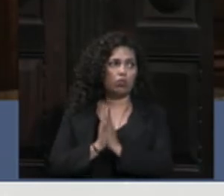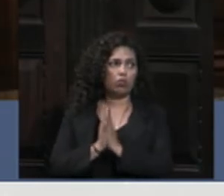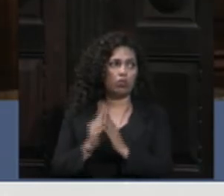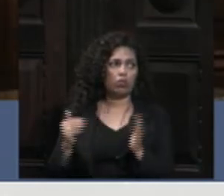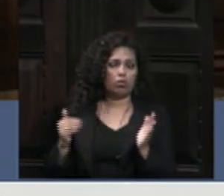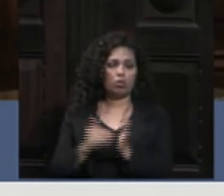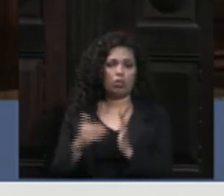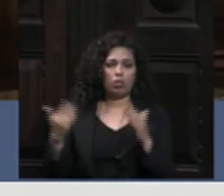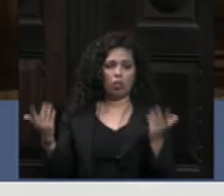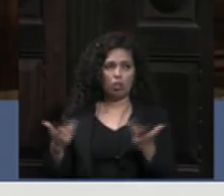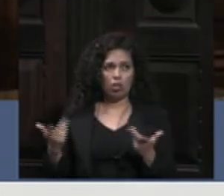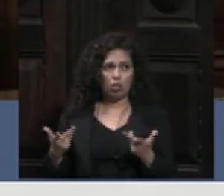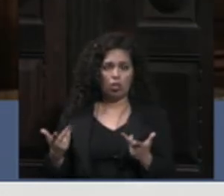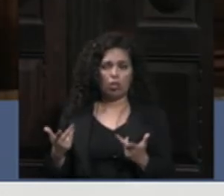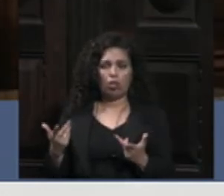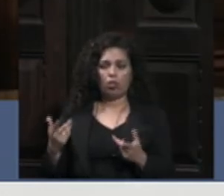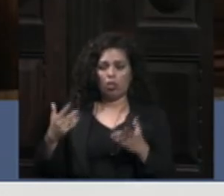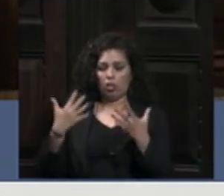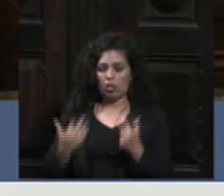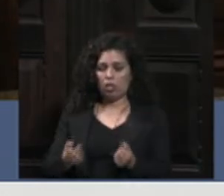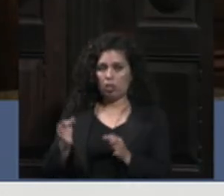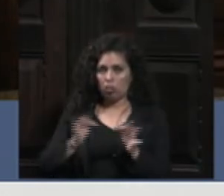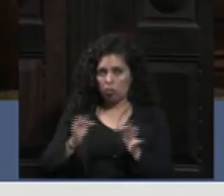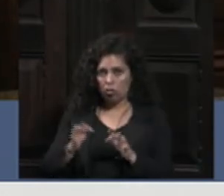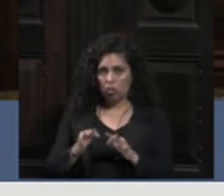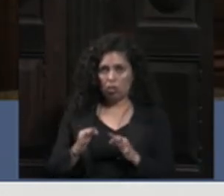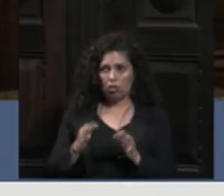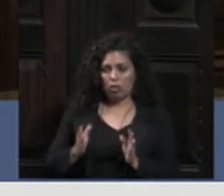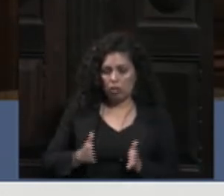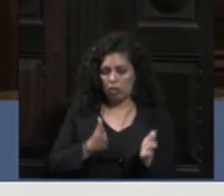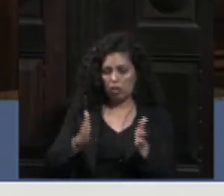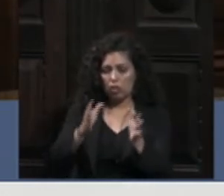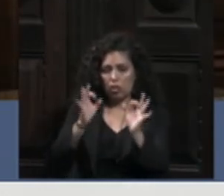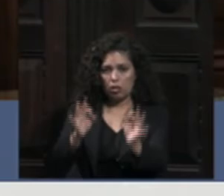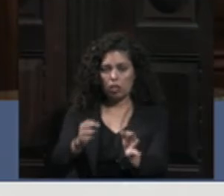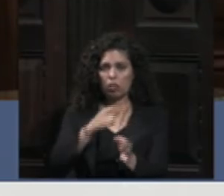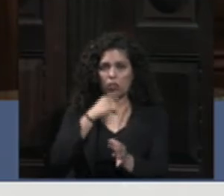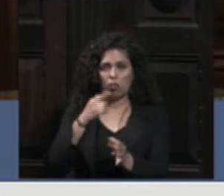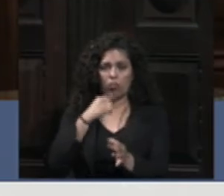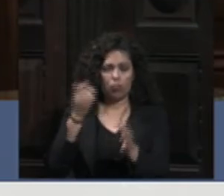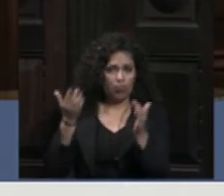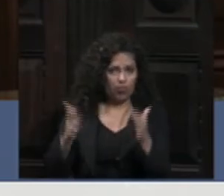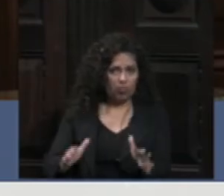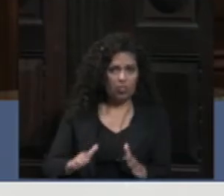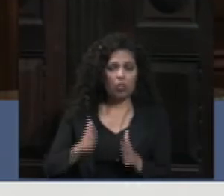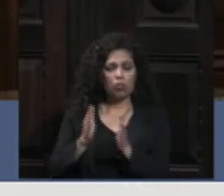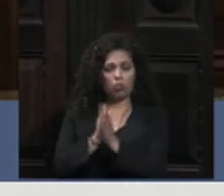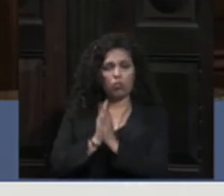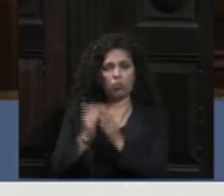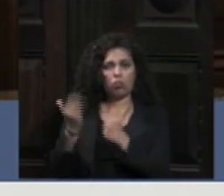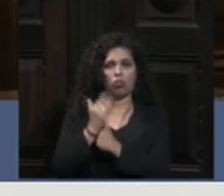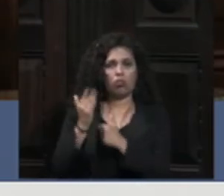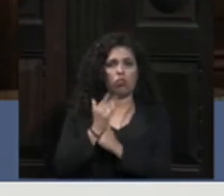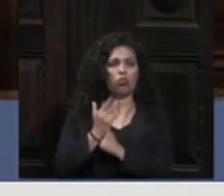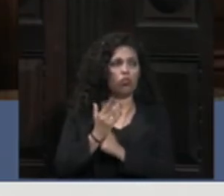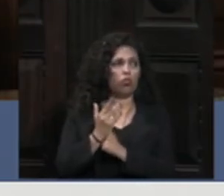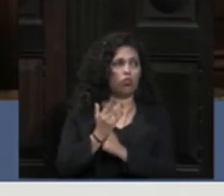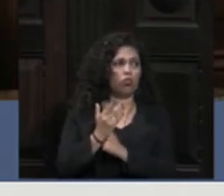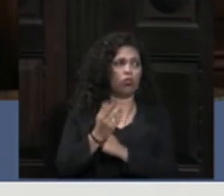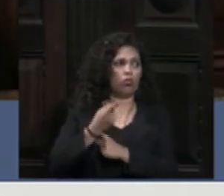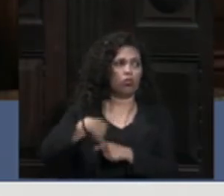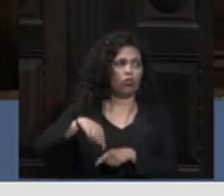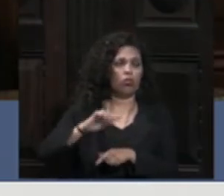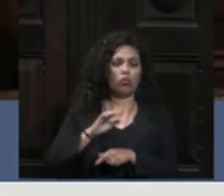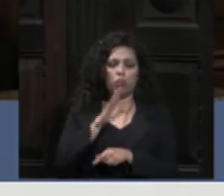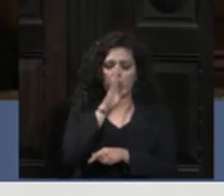aqui dificultaram o caminhar desse projeto têm exatamente esse objetivo, mas não vão compactuar com o